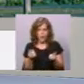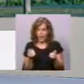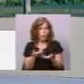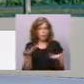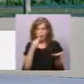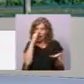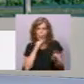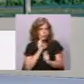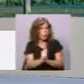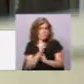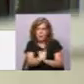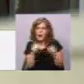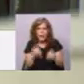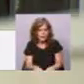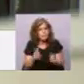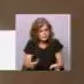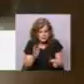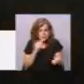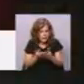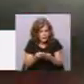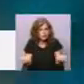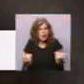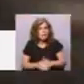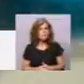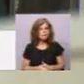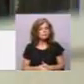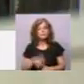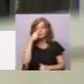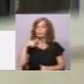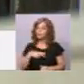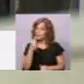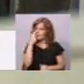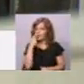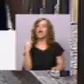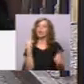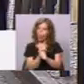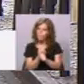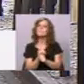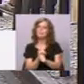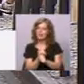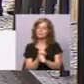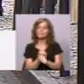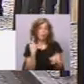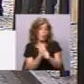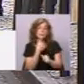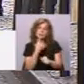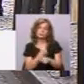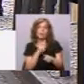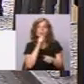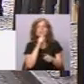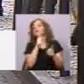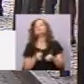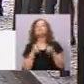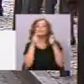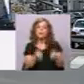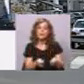quarto aqui no continente. E isso tem que se resolver. Os portugueses preferem casa própria e explicam que pode ser um investimento, a maneira de criar um